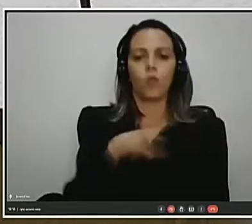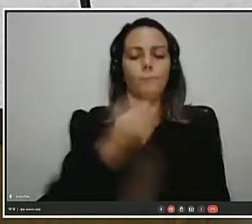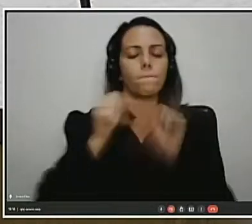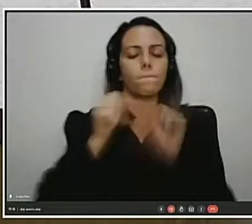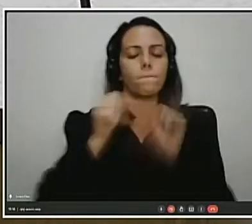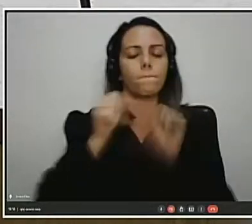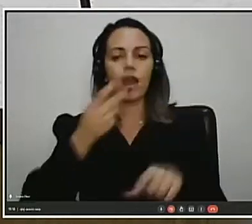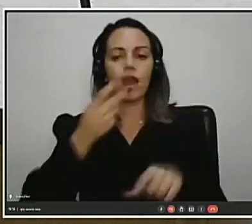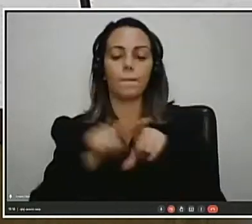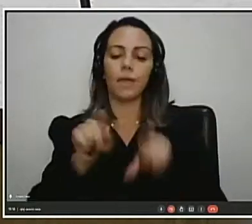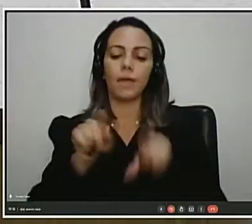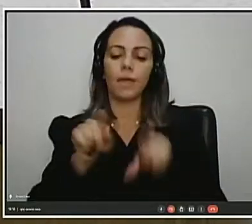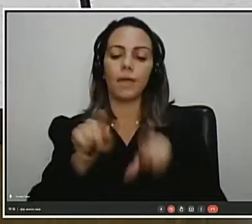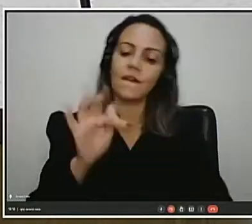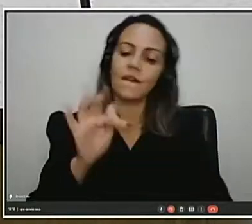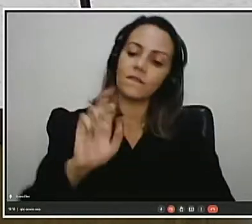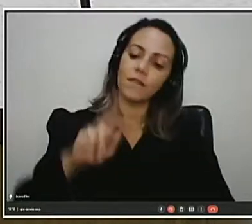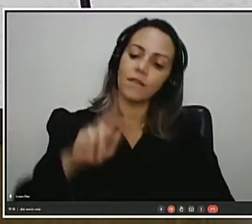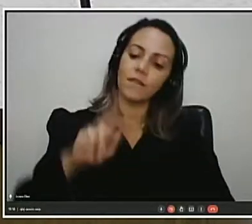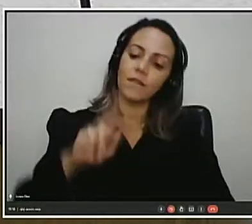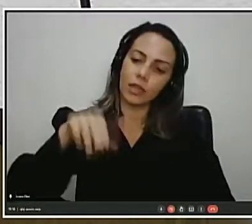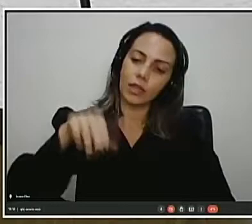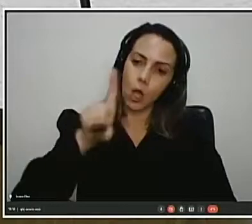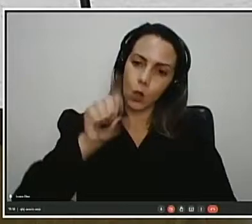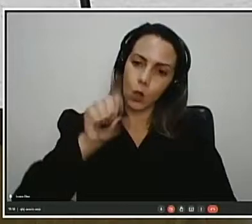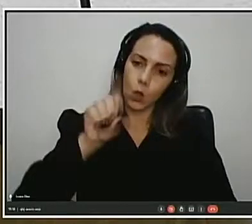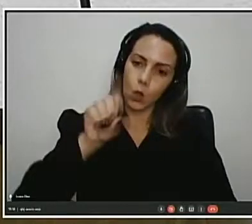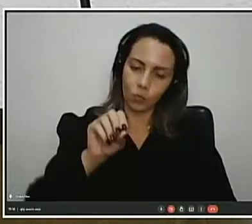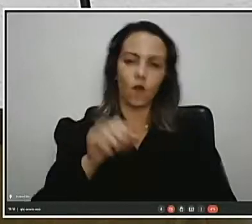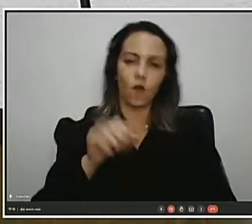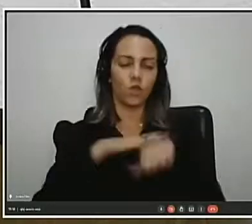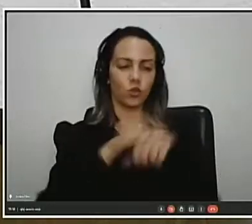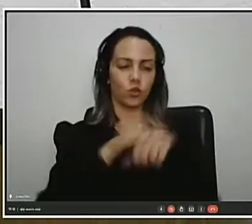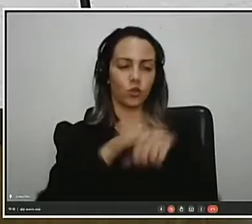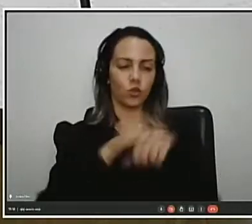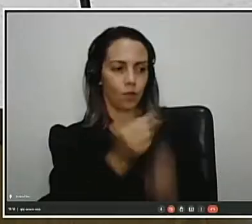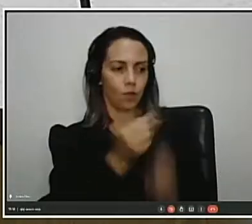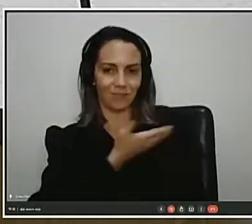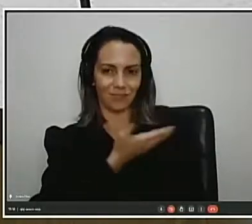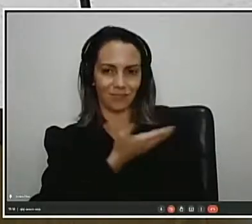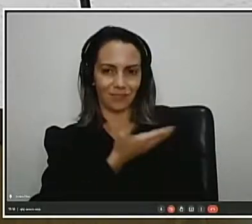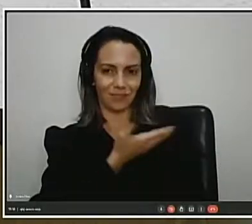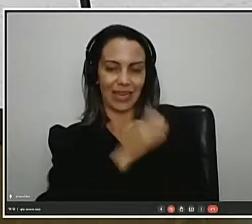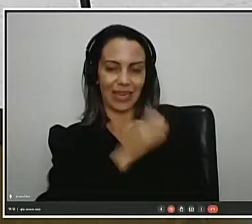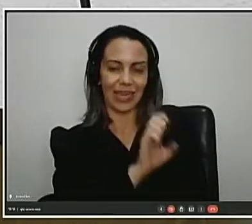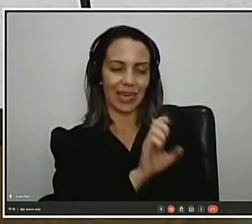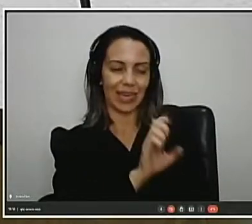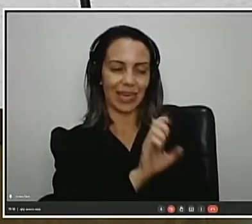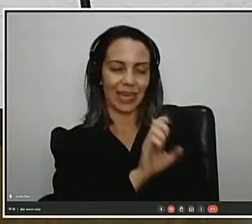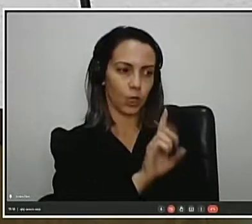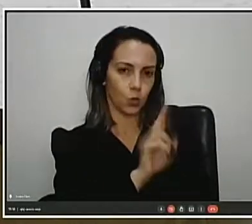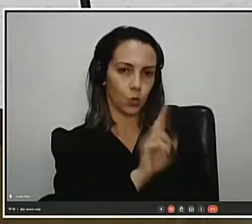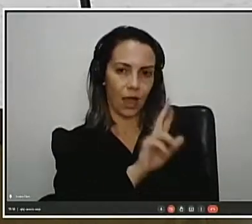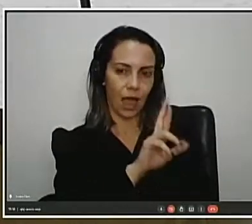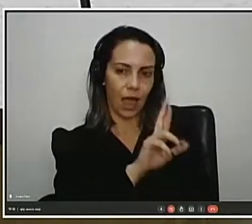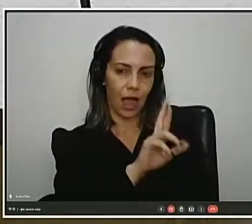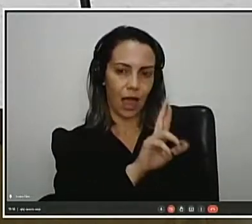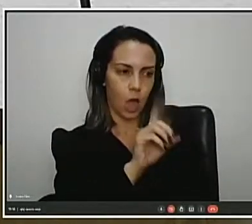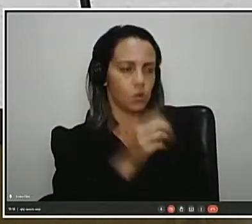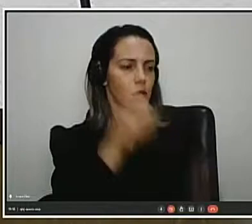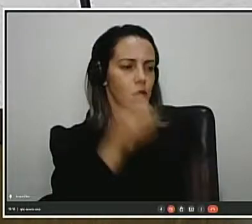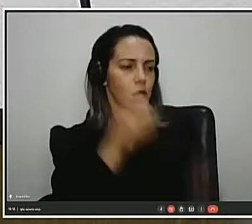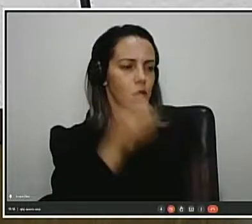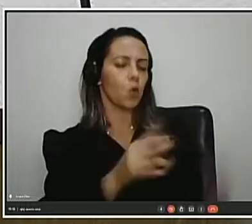que certa vez, ao dirigir-se ao seu amigo Eduardo Galeano e a um grupo de universitários, respondeu para que serve a utopia.